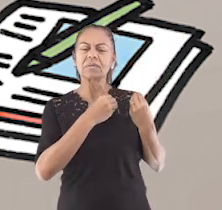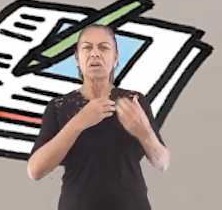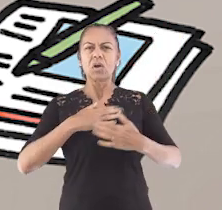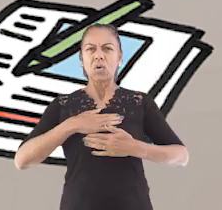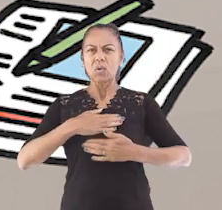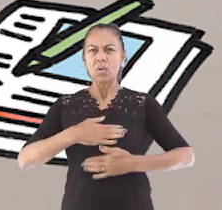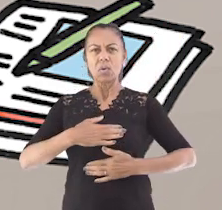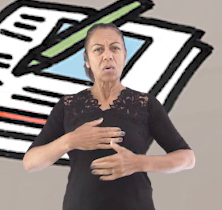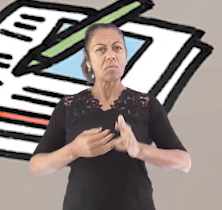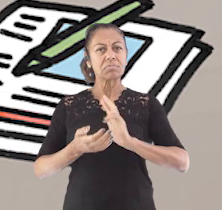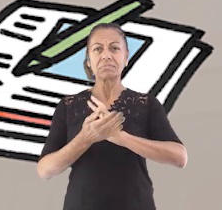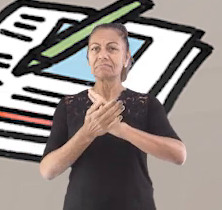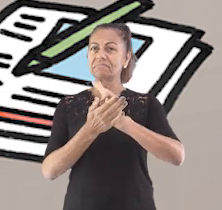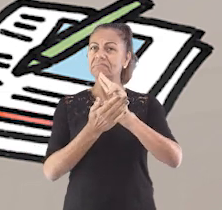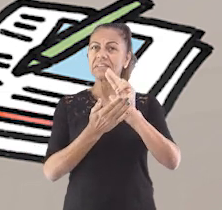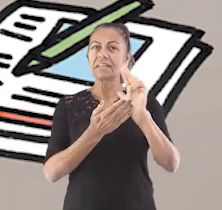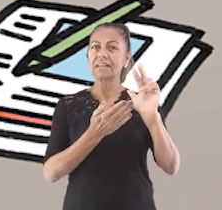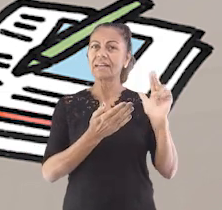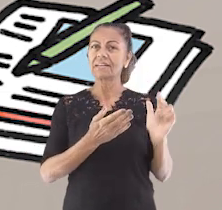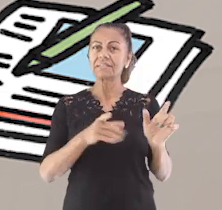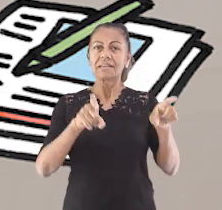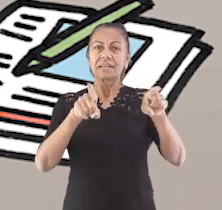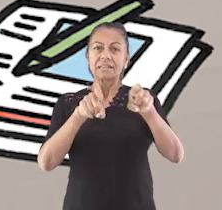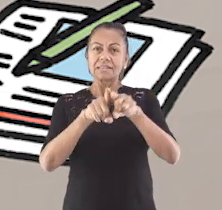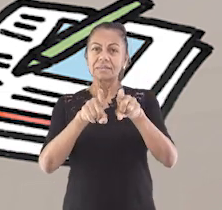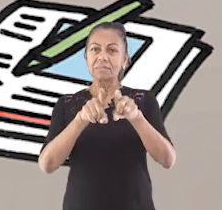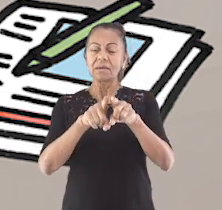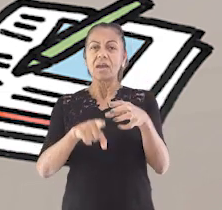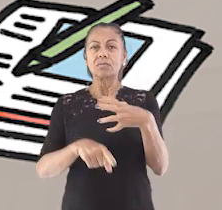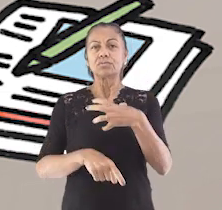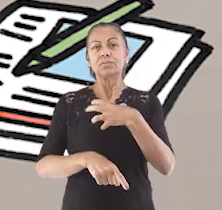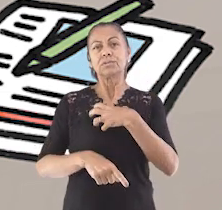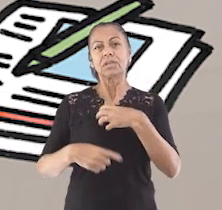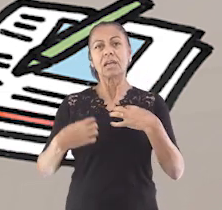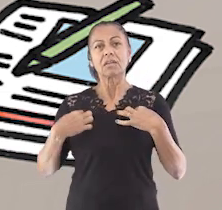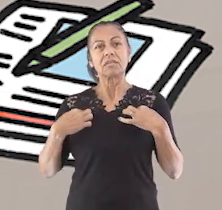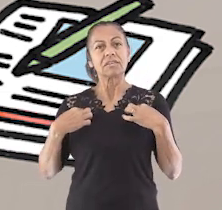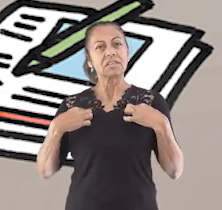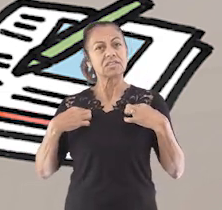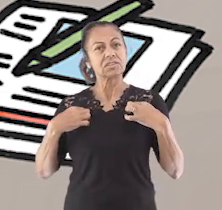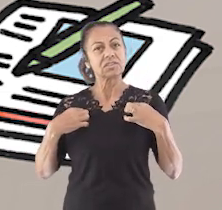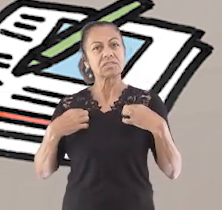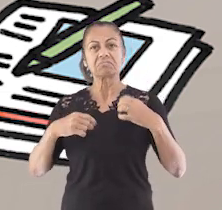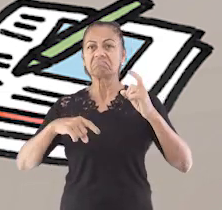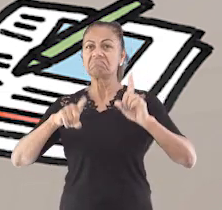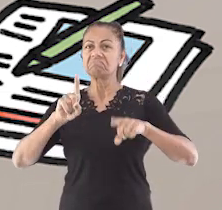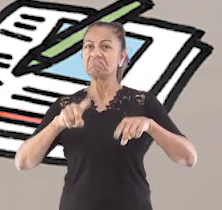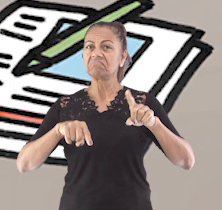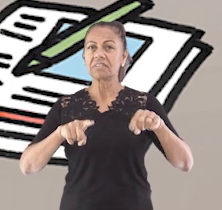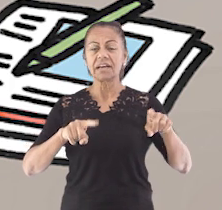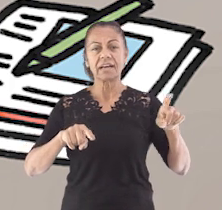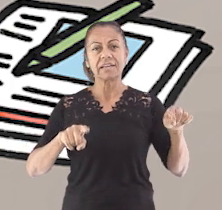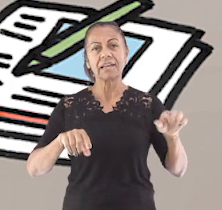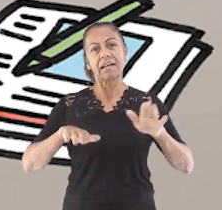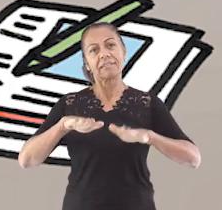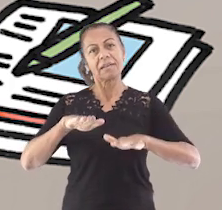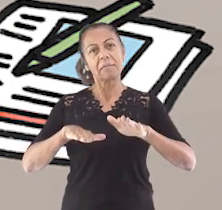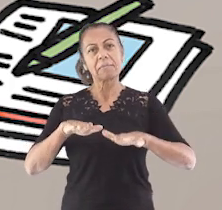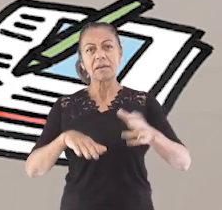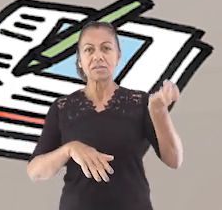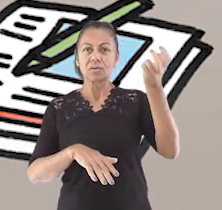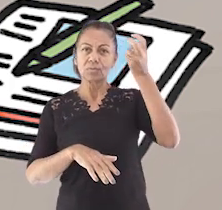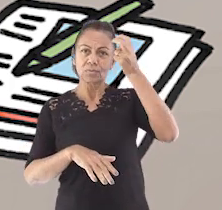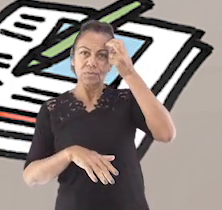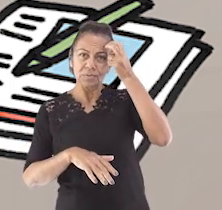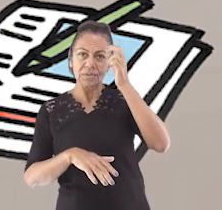de cores de pele, tipos de cabelo e estrutura corporal. Além disso, as formas de se vestir